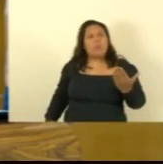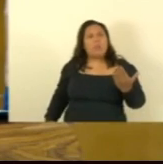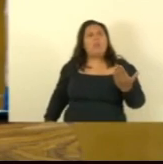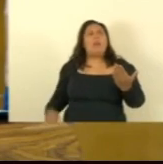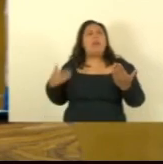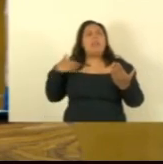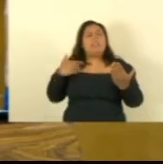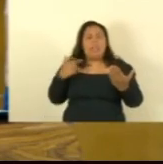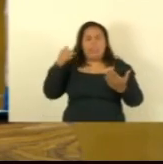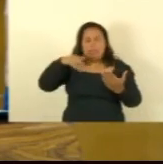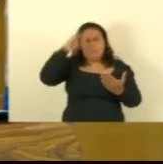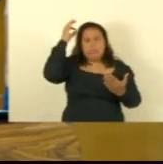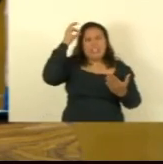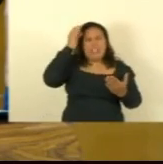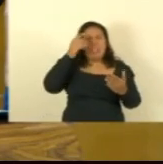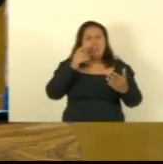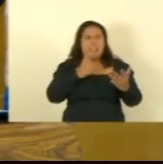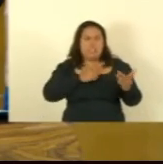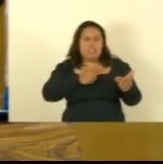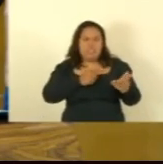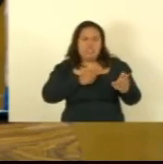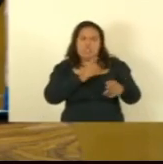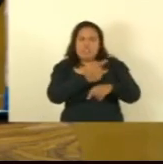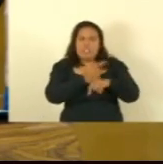que de cristão só tem um nome.